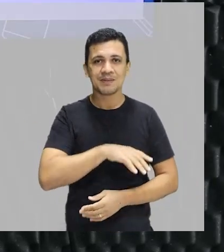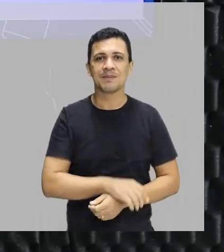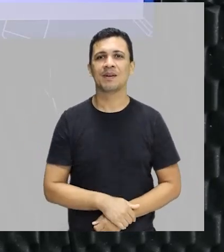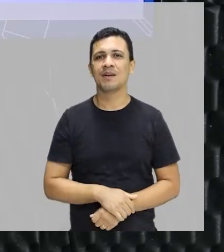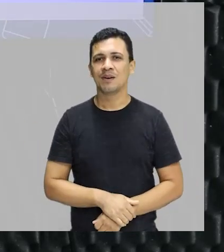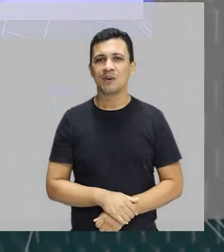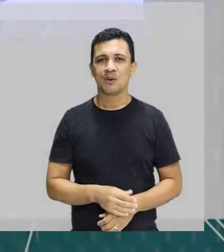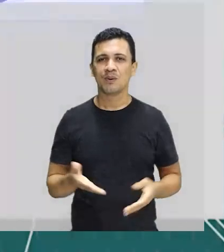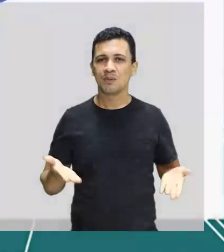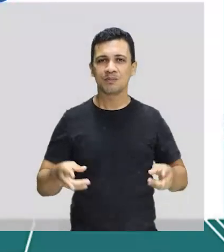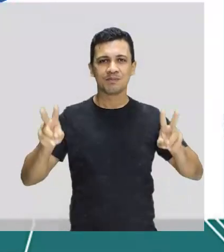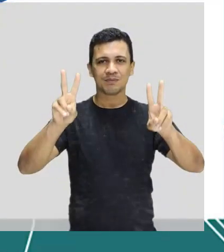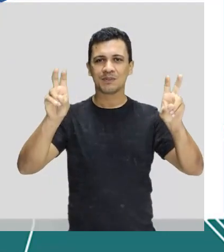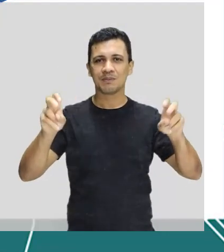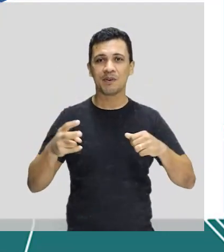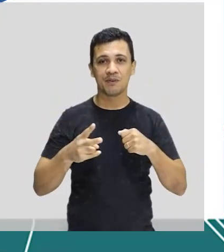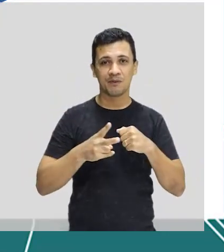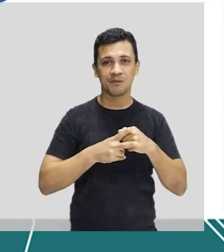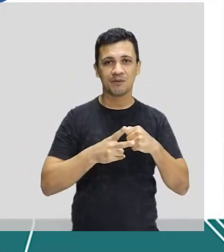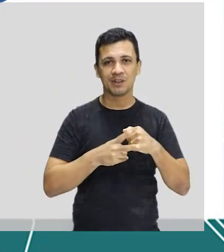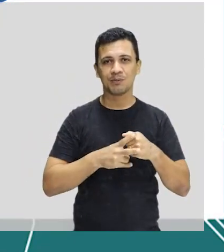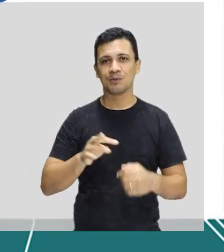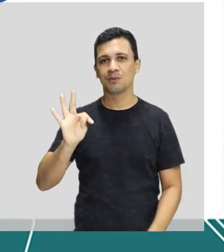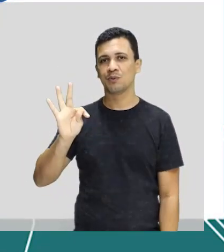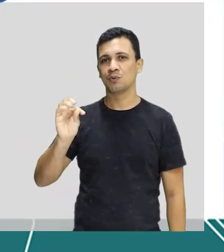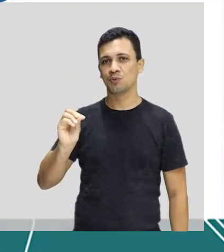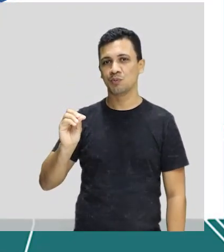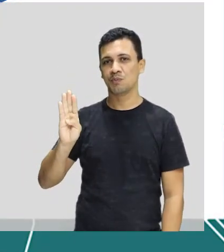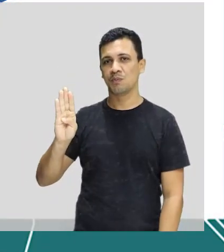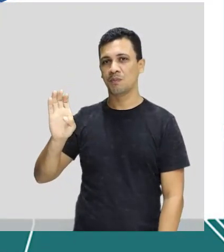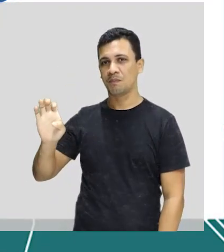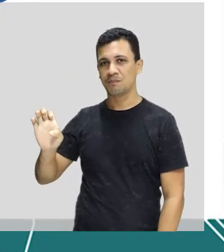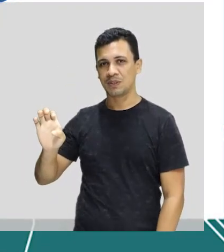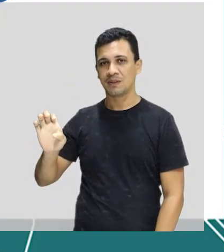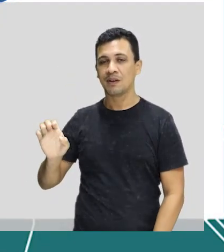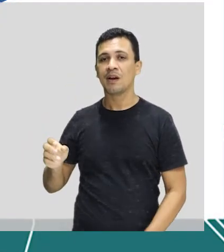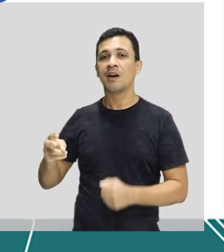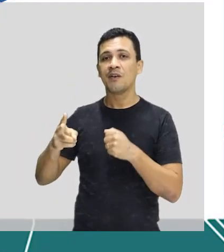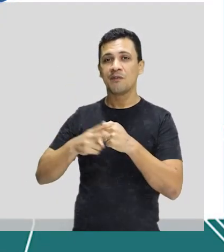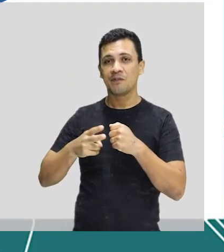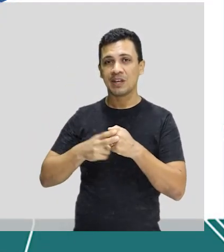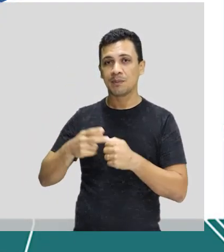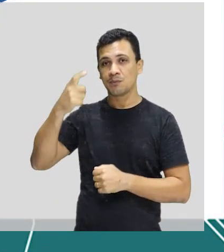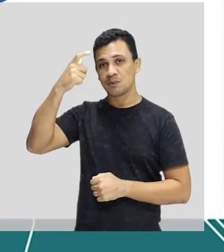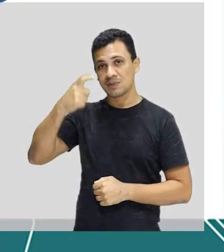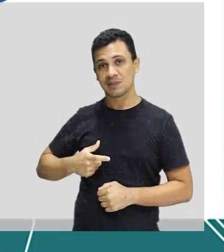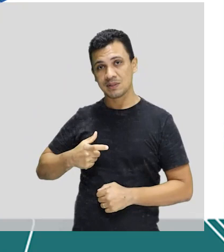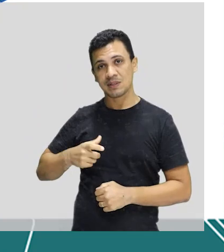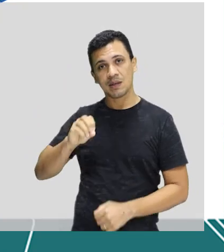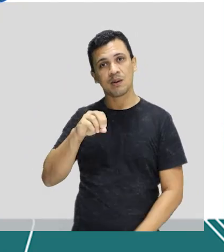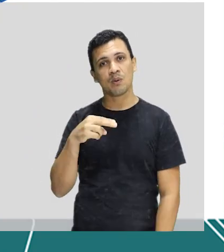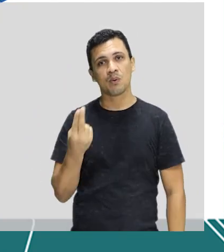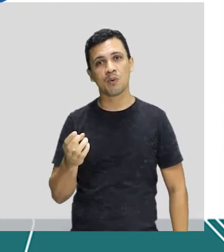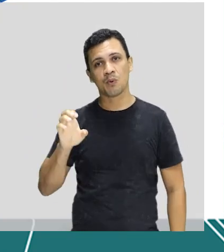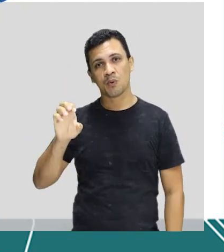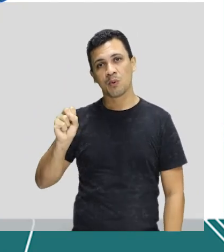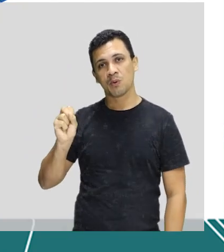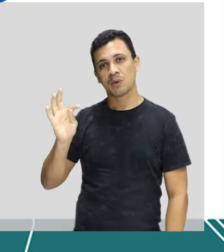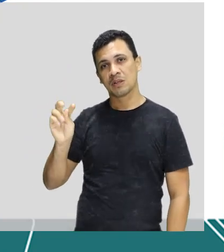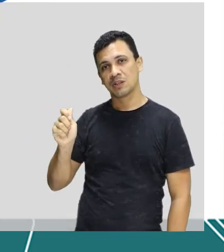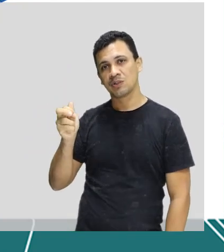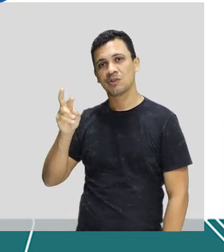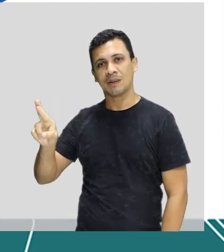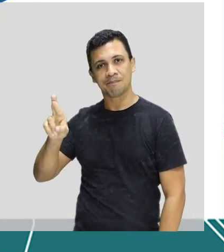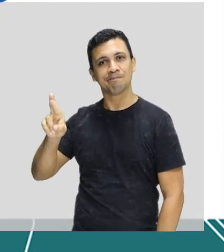nós vamos falar de verb to be. Vamos falar do verbo to be, o verbo ser ou estar em língua portuguesa, considerando o